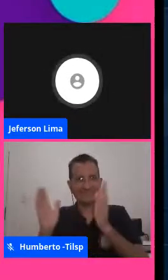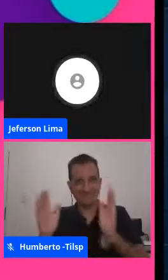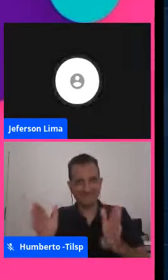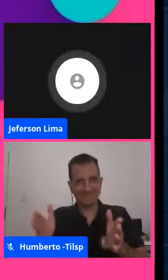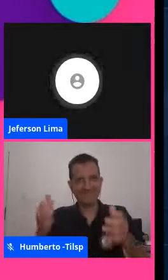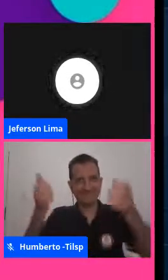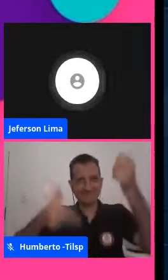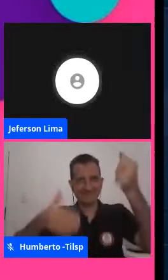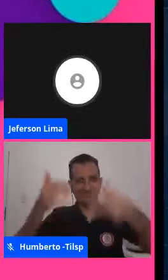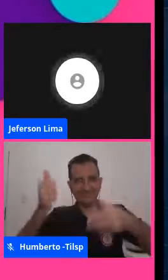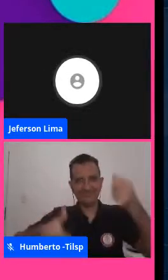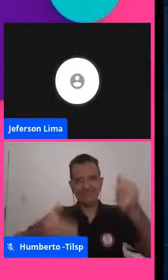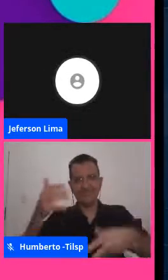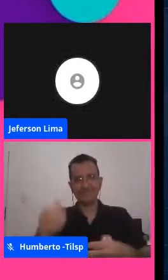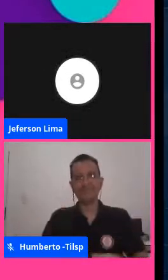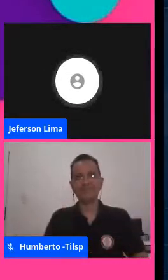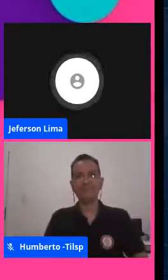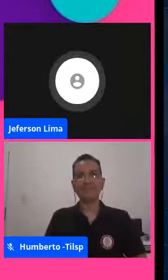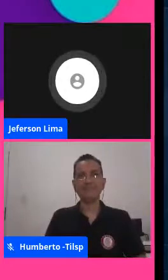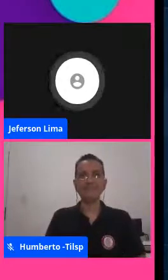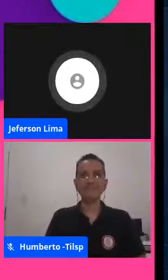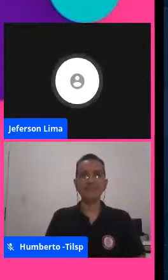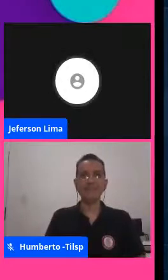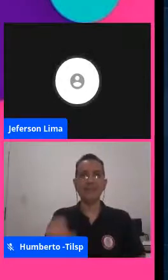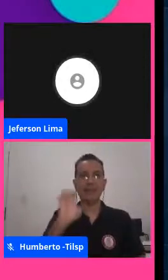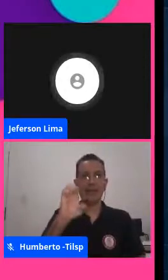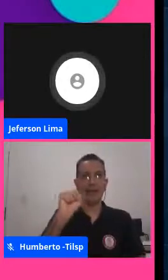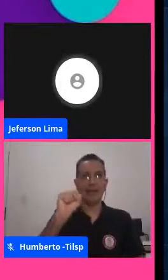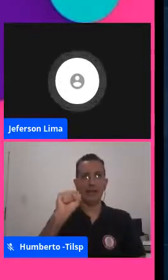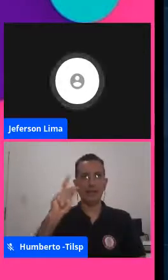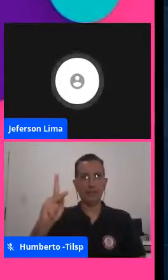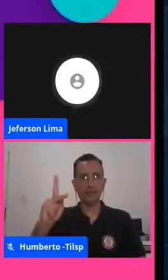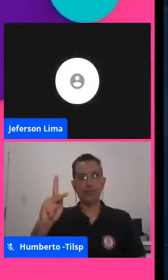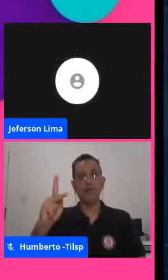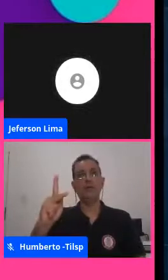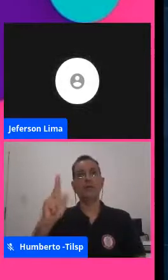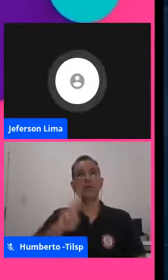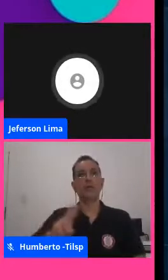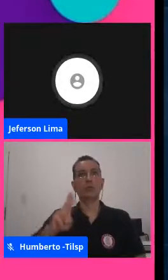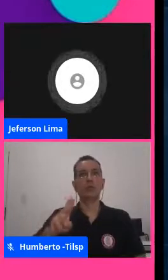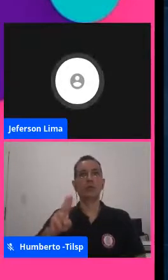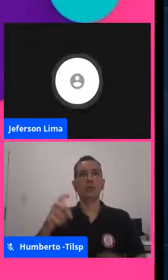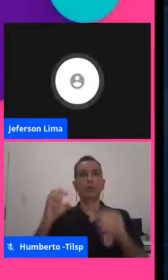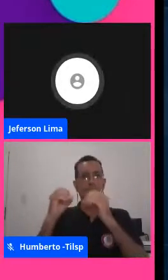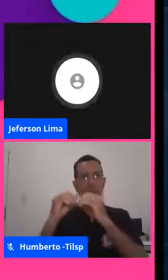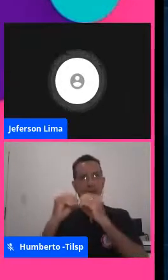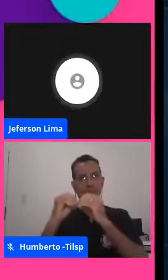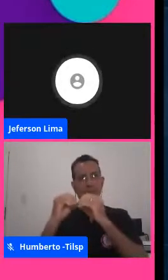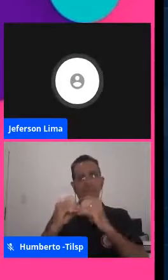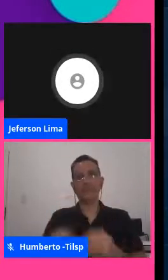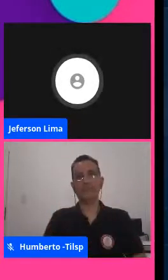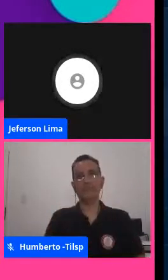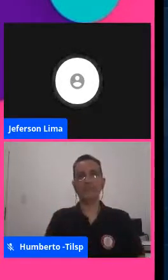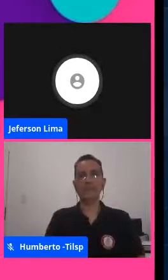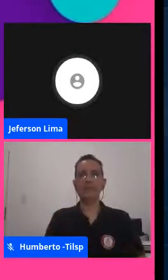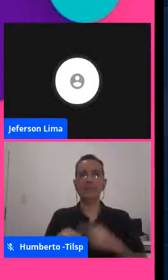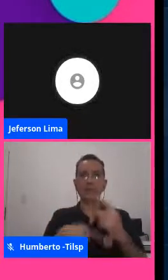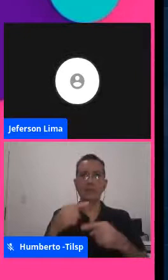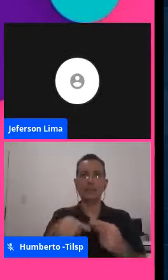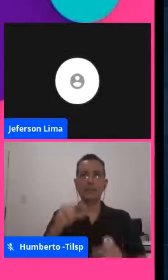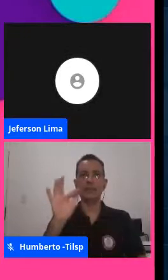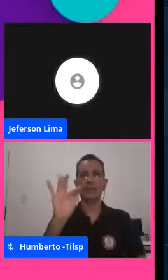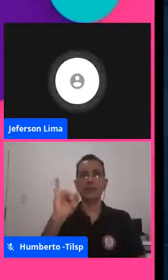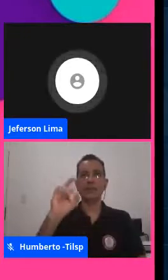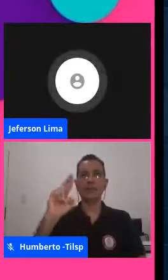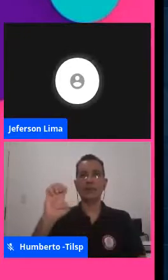programar ESP utilizando Arduino. E o segundo é, a gente tem que preparar nosso back-end para a gente começar a receber esses dados que vão vir lá do nosso dispositivo